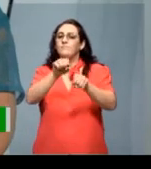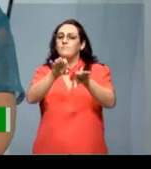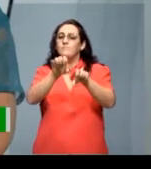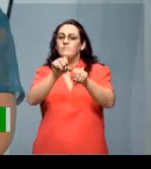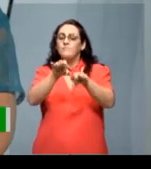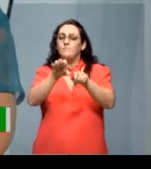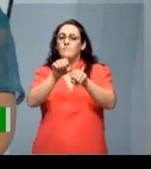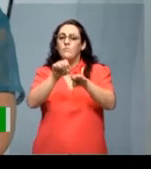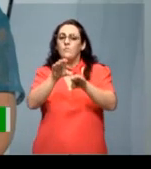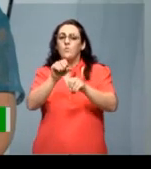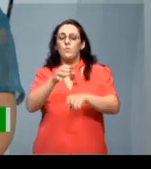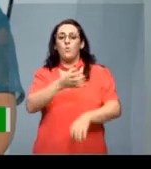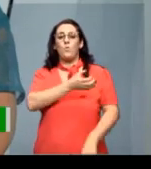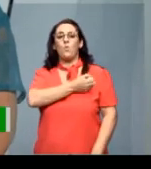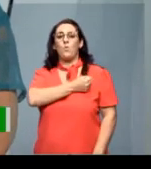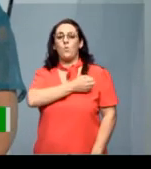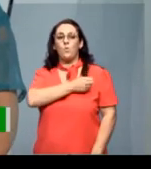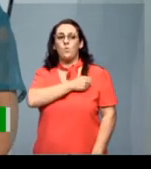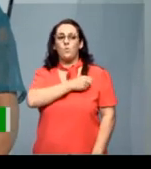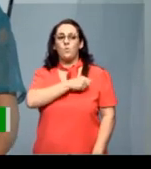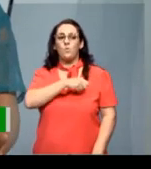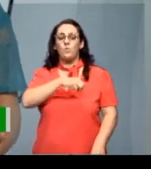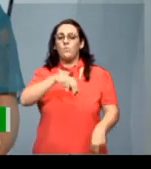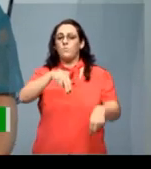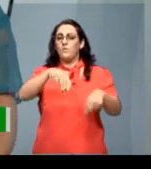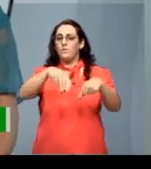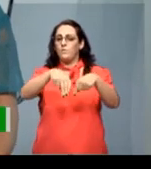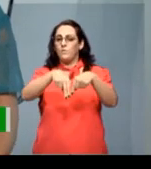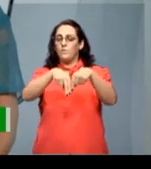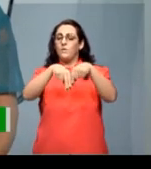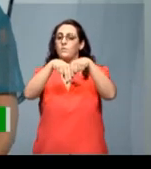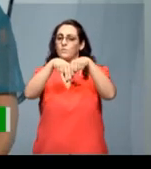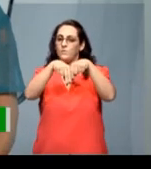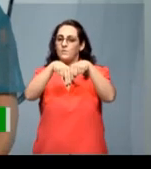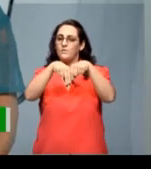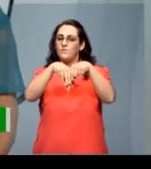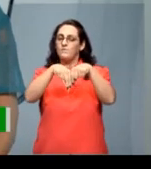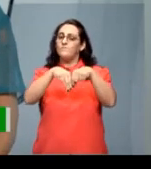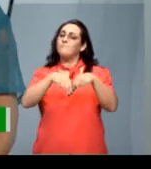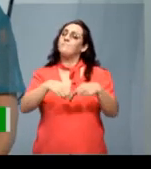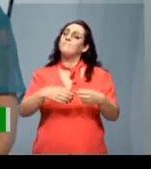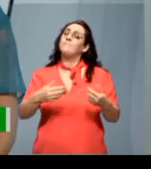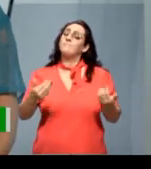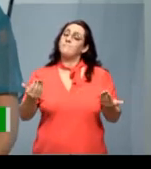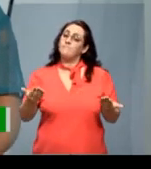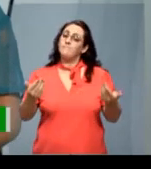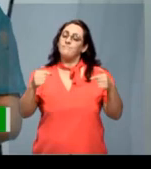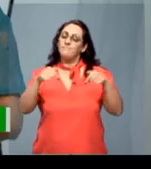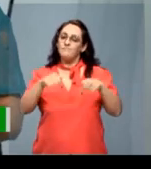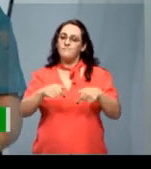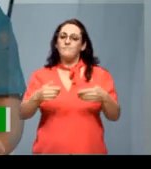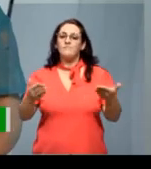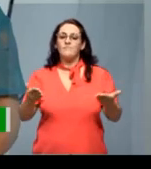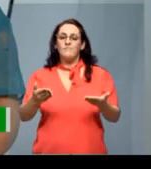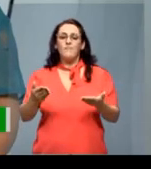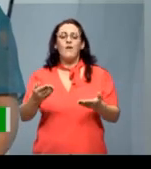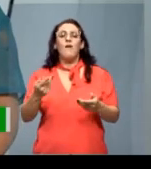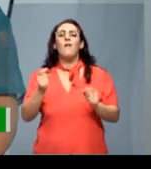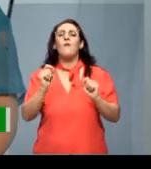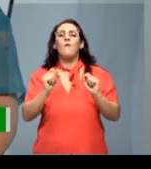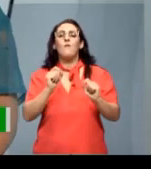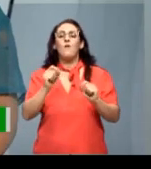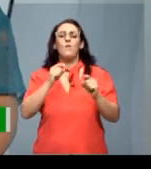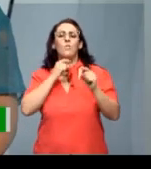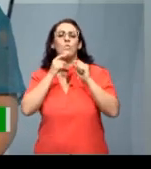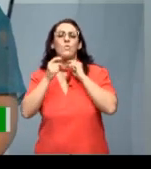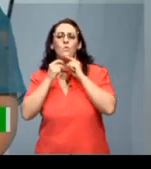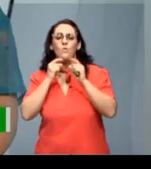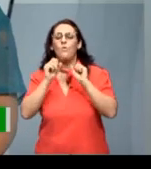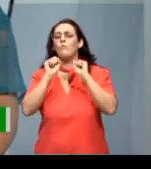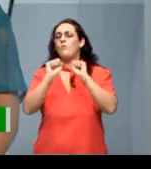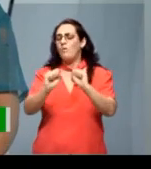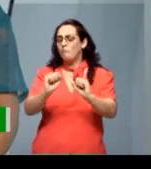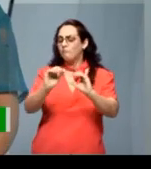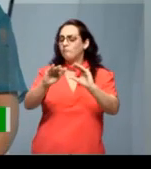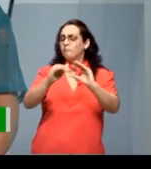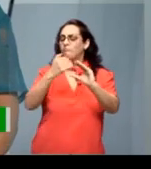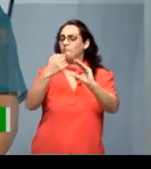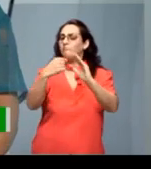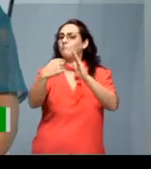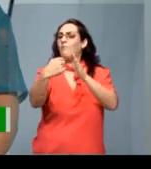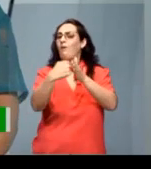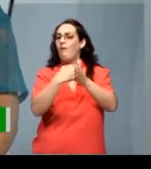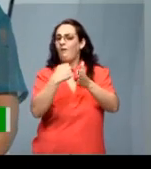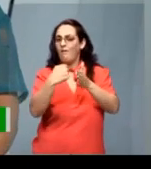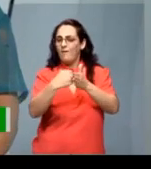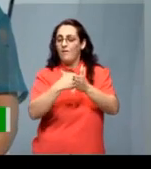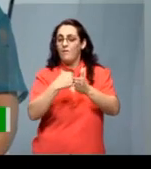né, números naturais. E eu vou estar aqui para tirar as dúvidas de vocês também. Pode, né, enviar as suas dúvidas e